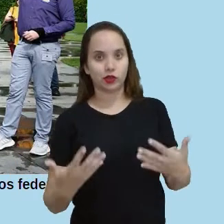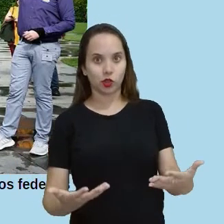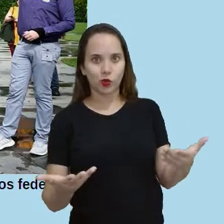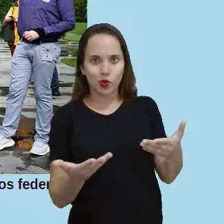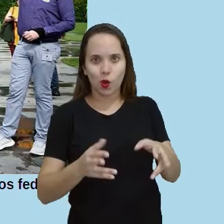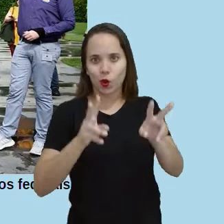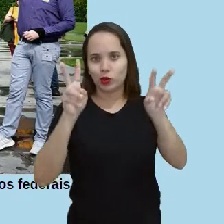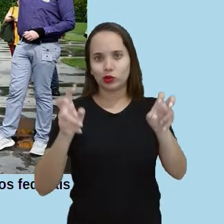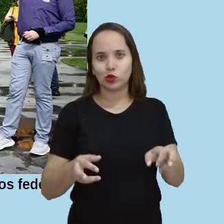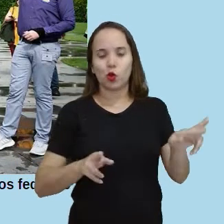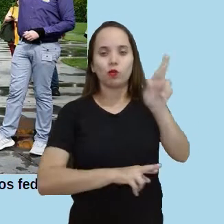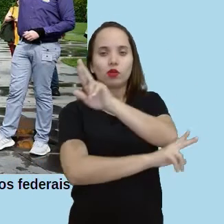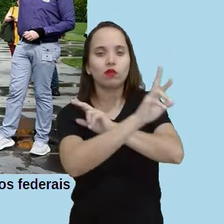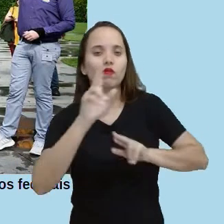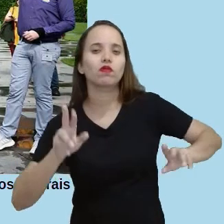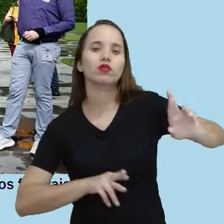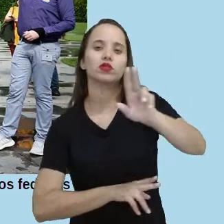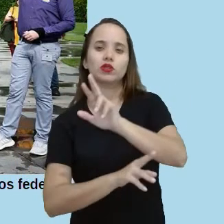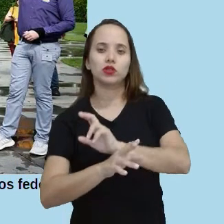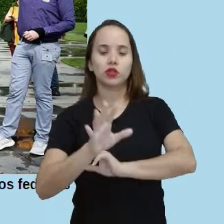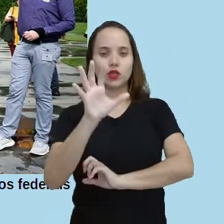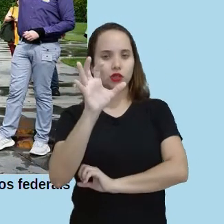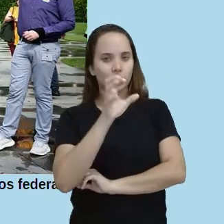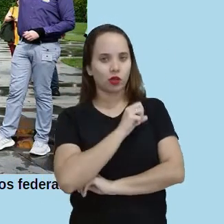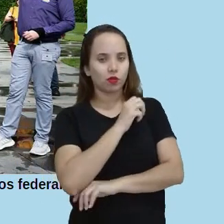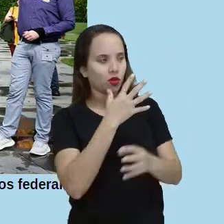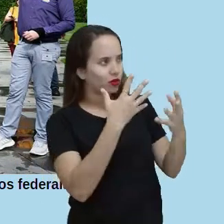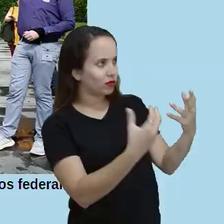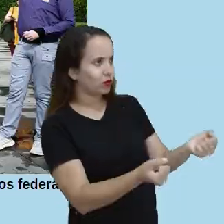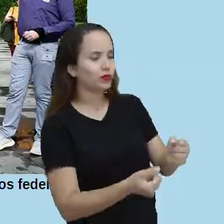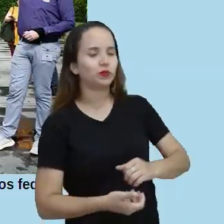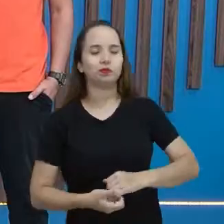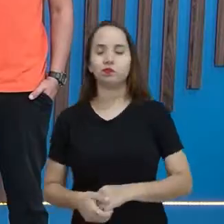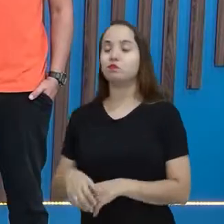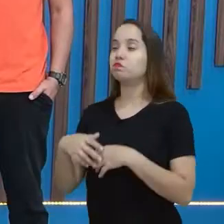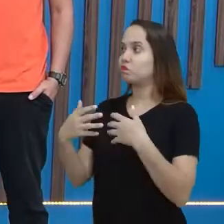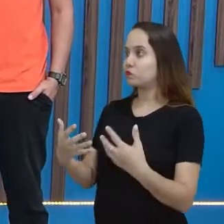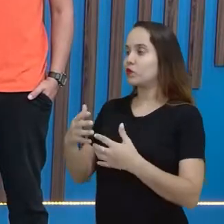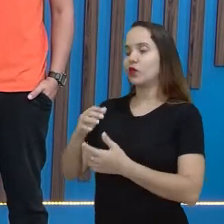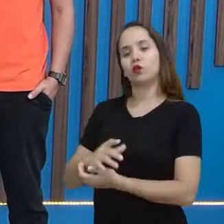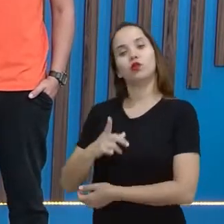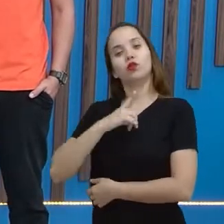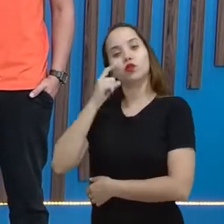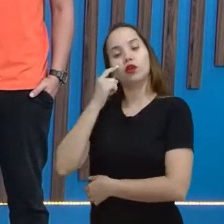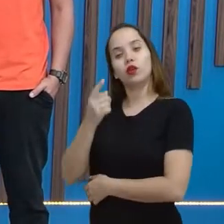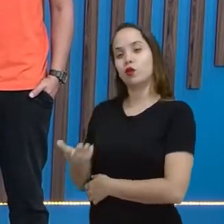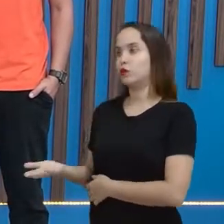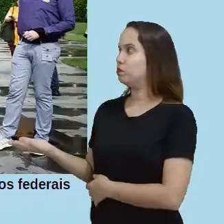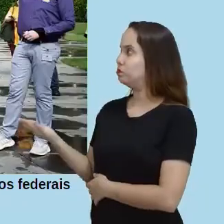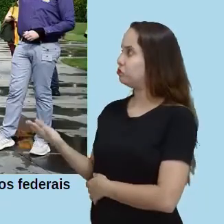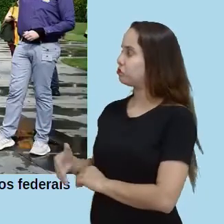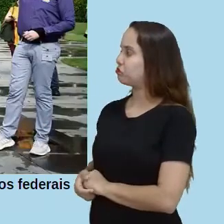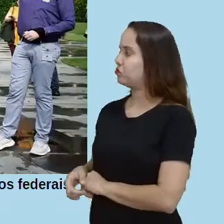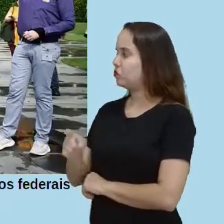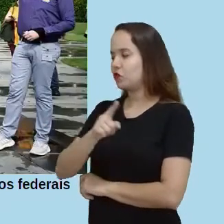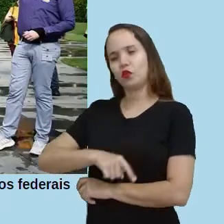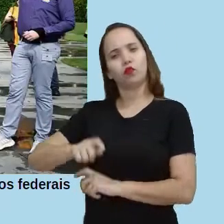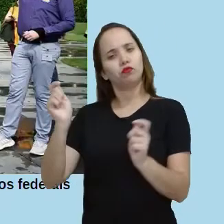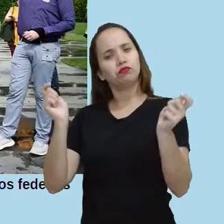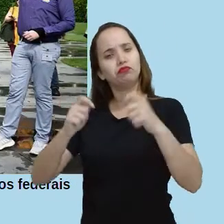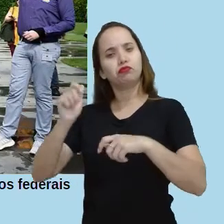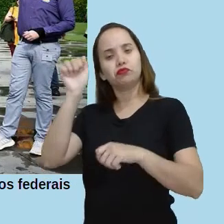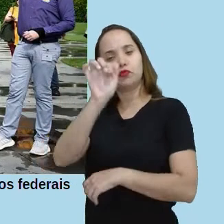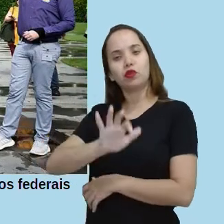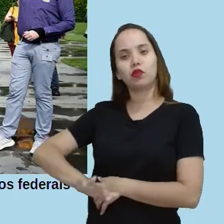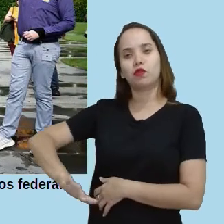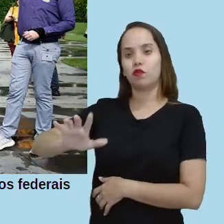falar de diversidade amorosa. Bora lá, parceiro. Então, a gente tem aí, ó, nessa imagem, como vocês puderam ver, tem aí a